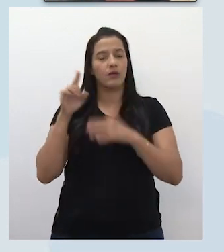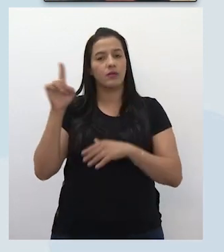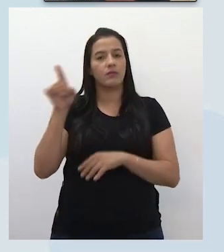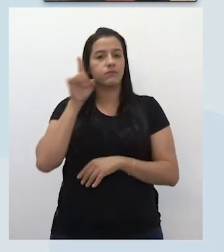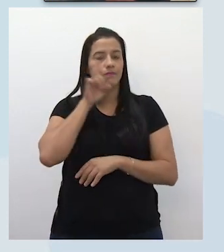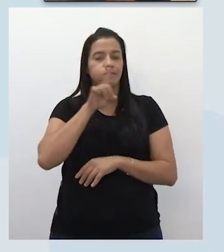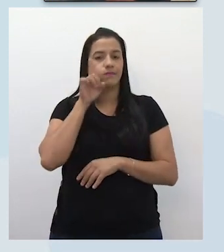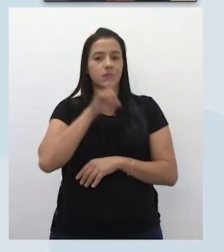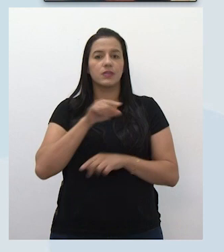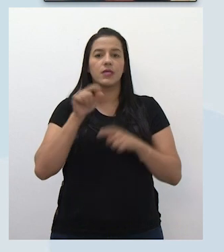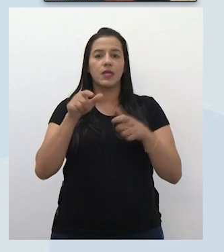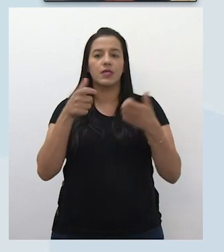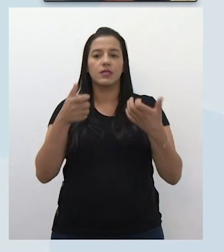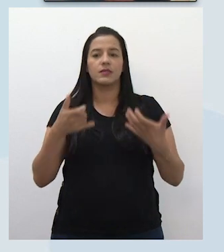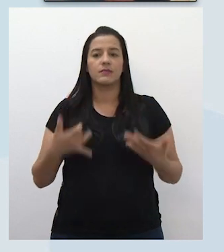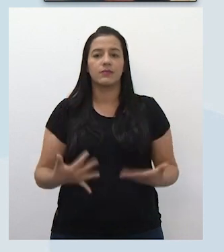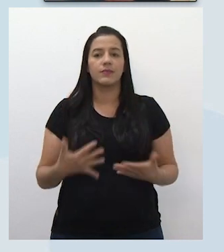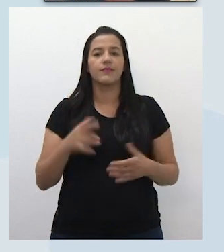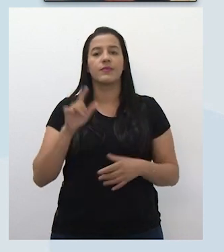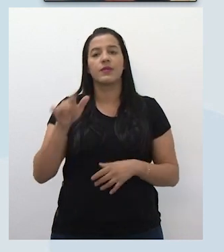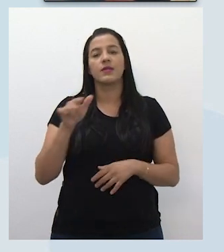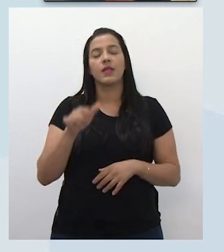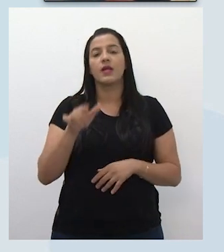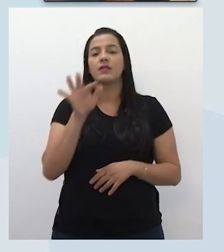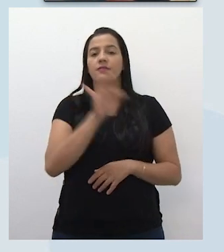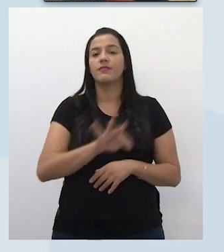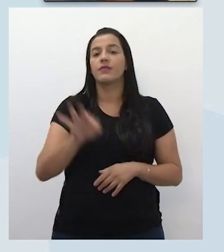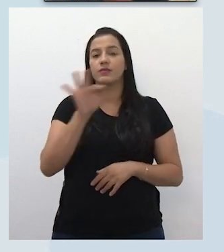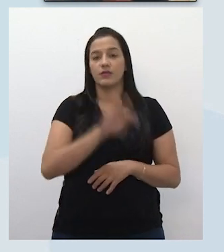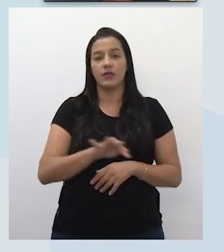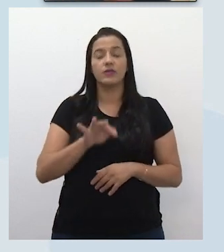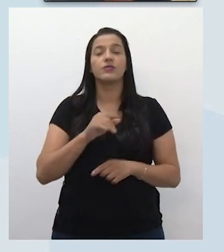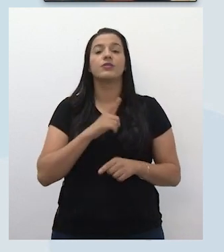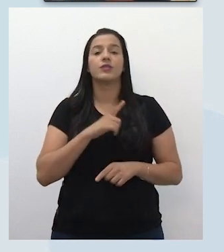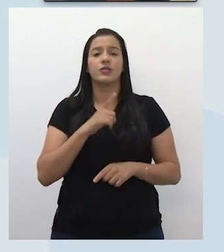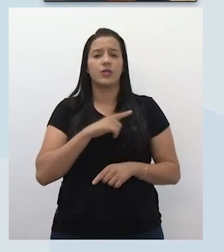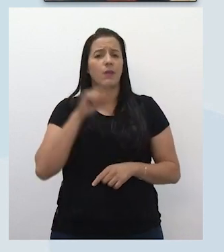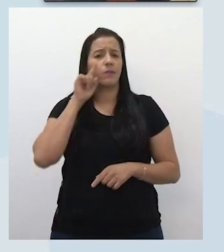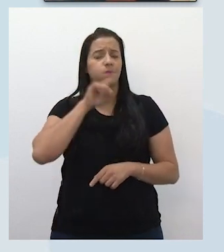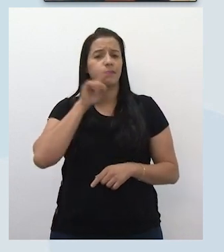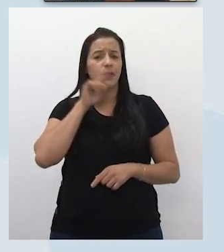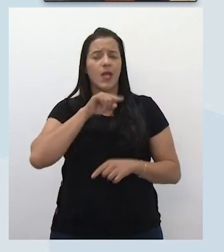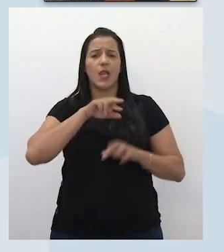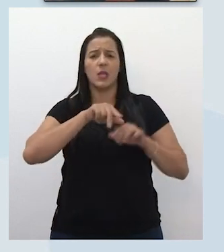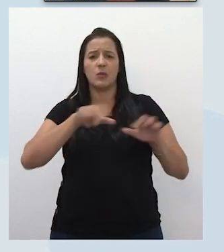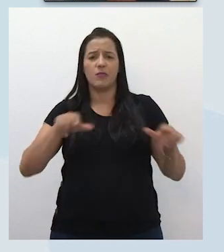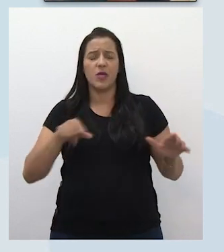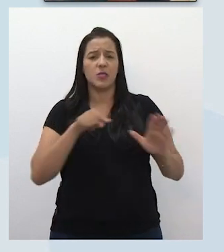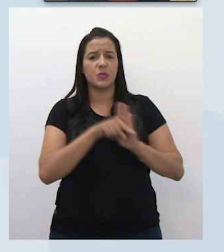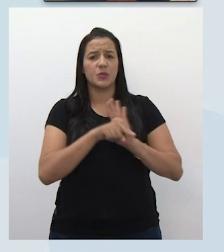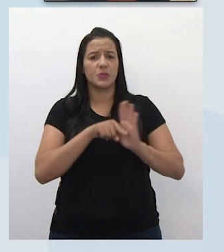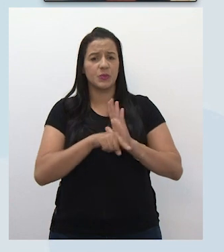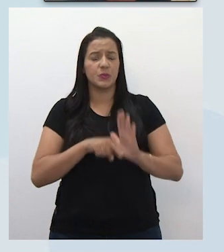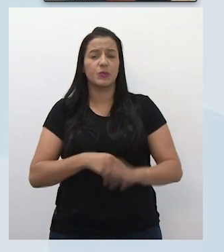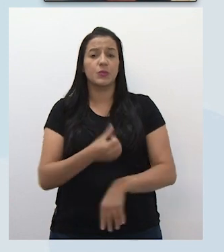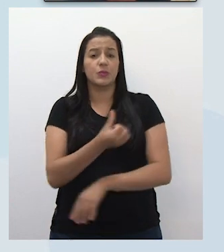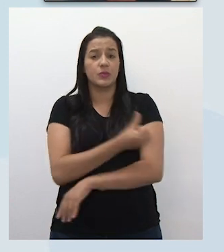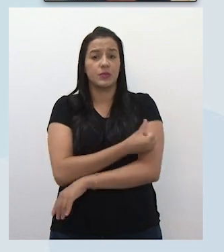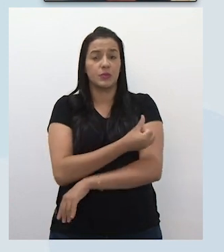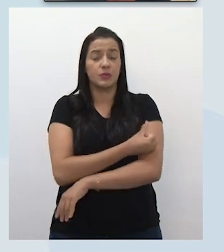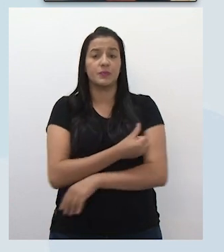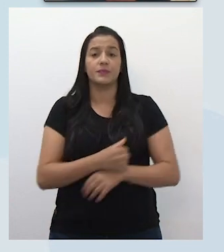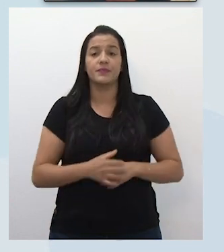Carol Dweck, da Universidade de Stanford. Ela realizou uma série de estudos com uma turma de 6º ano. E